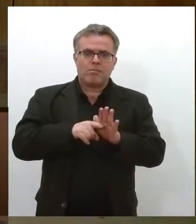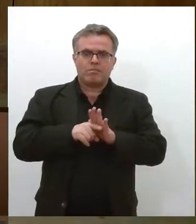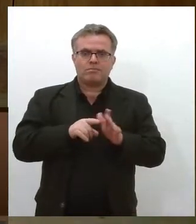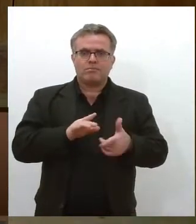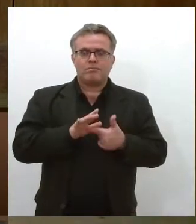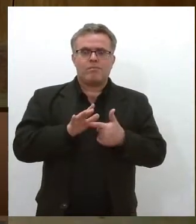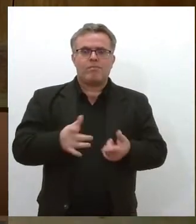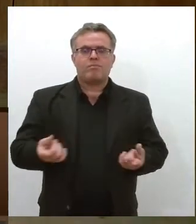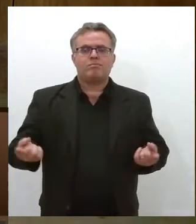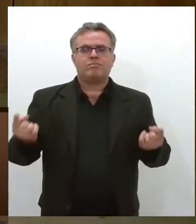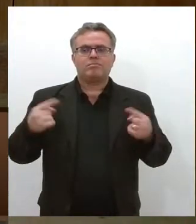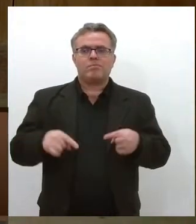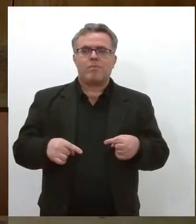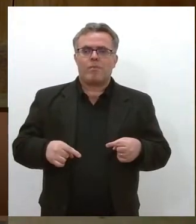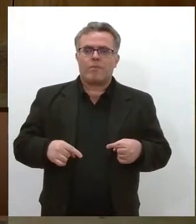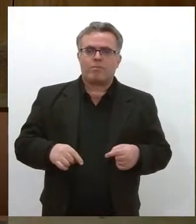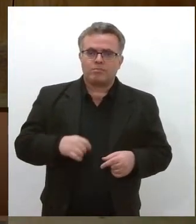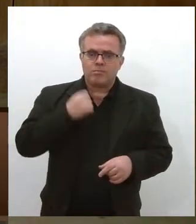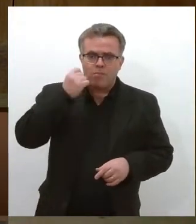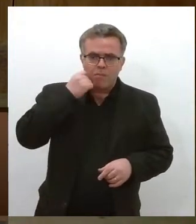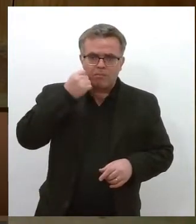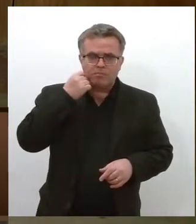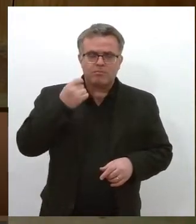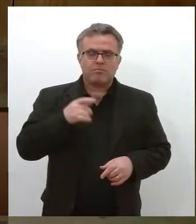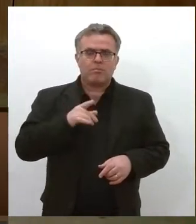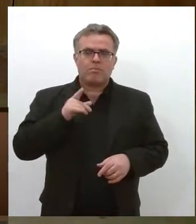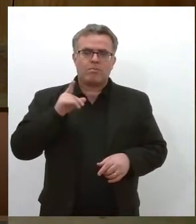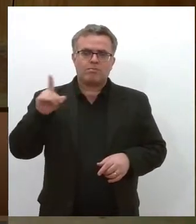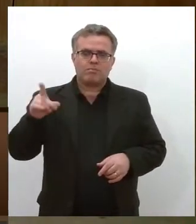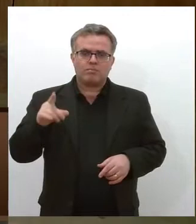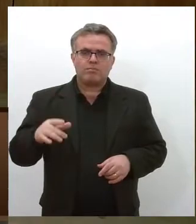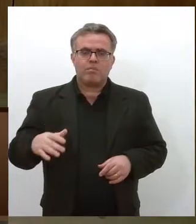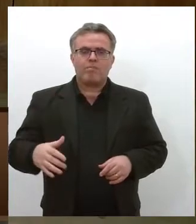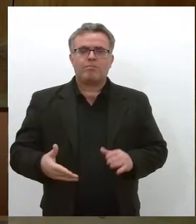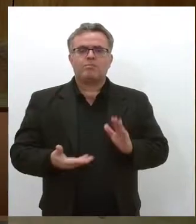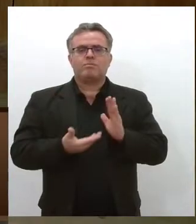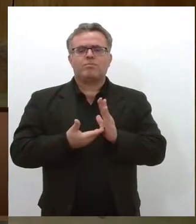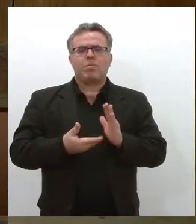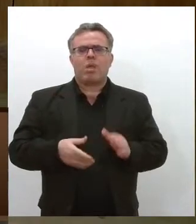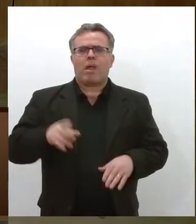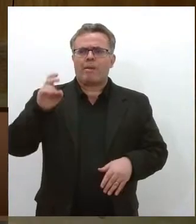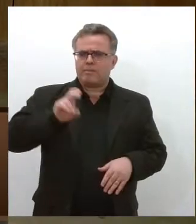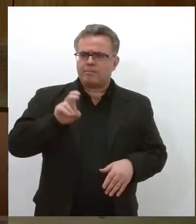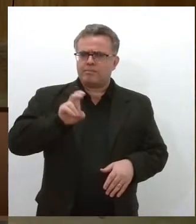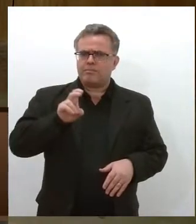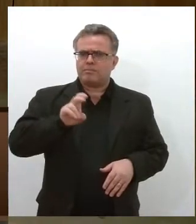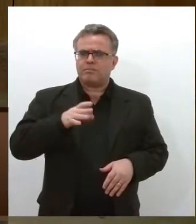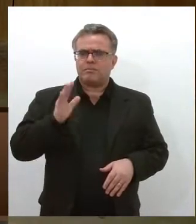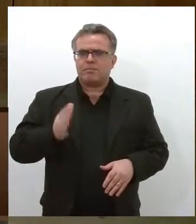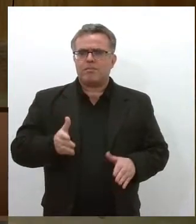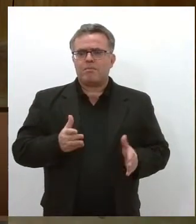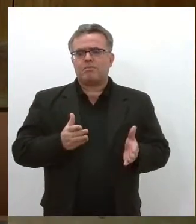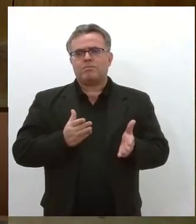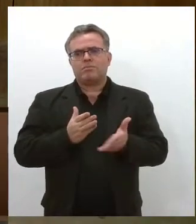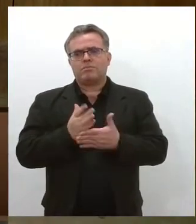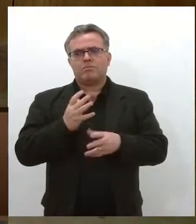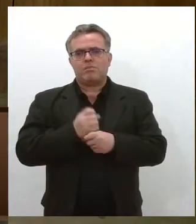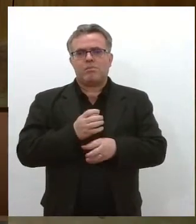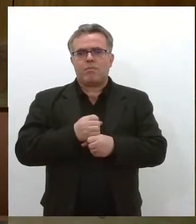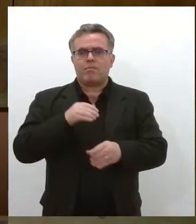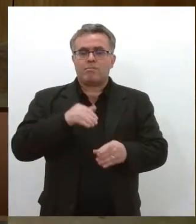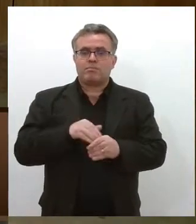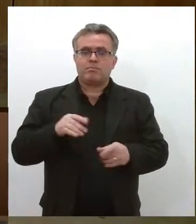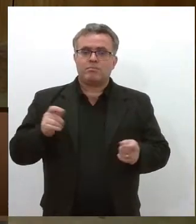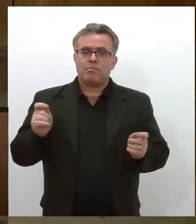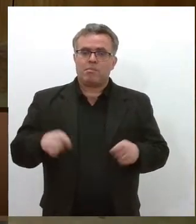o Senado da República. O Senado da República lá. Ficou em quinto lugar. não foi eleita, mas teve uma votação expressiva. E ela